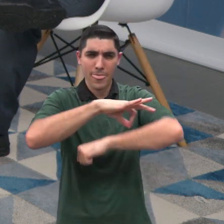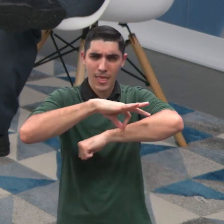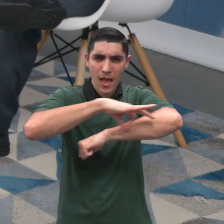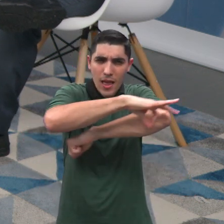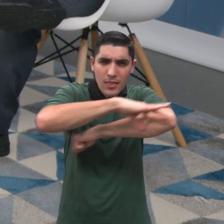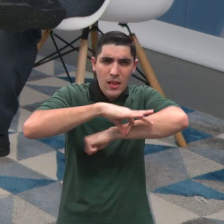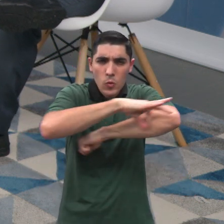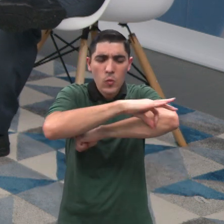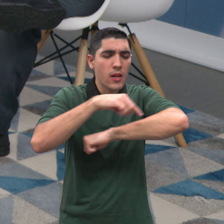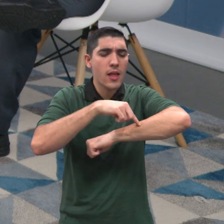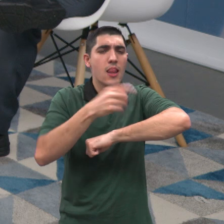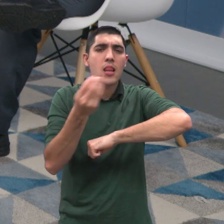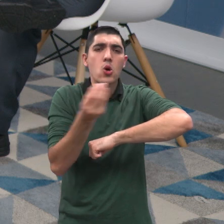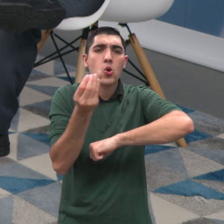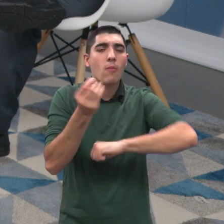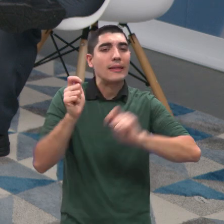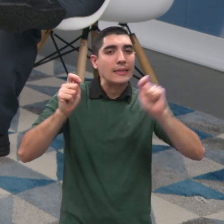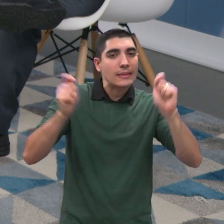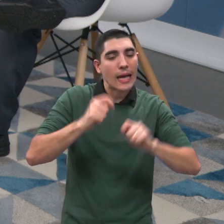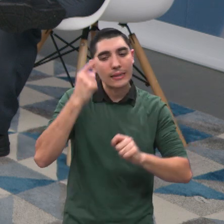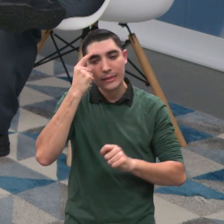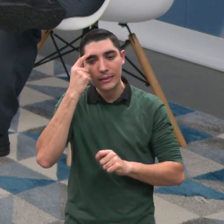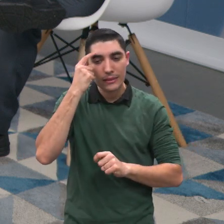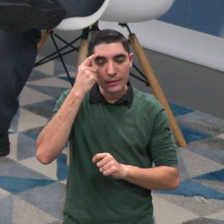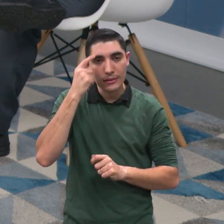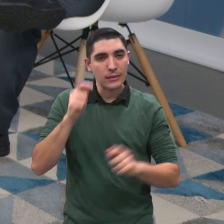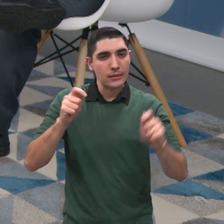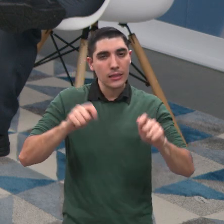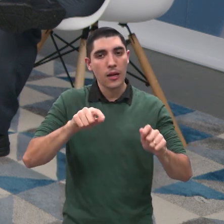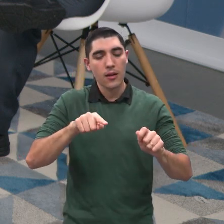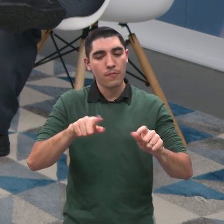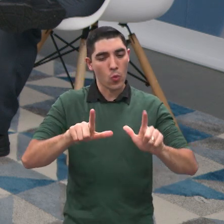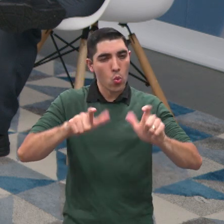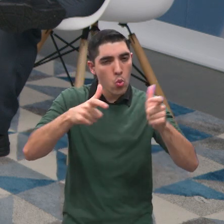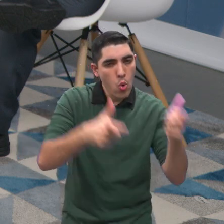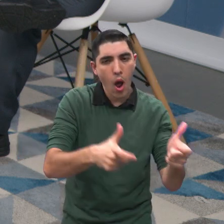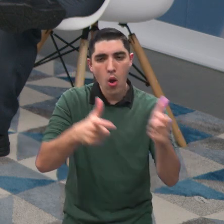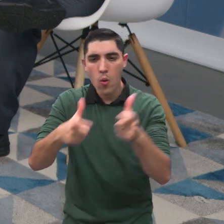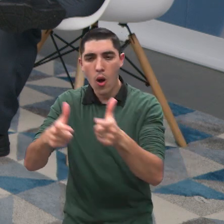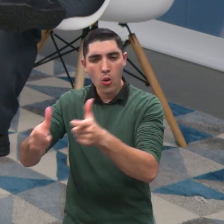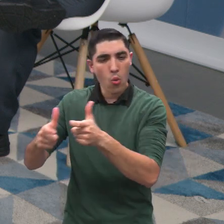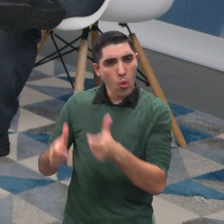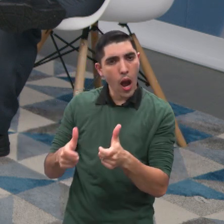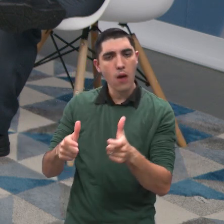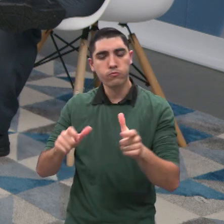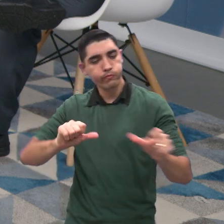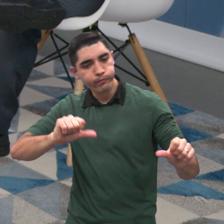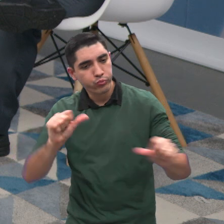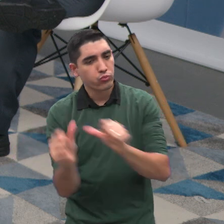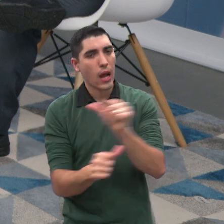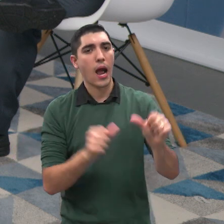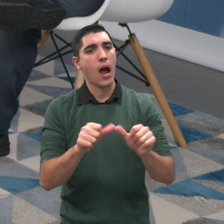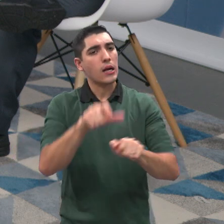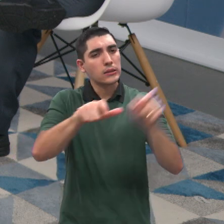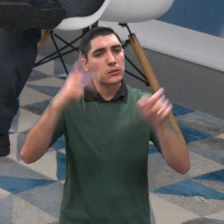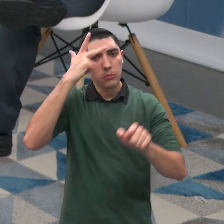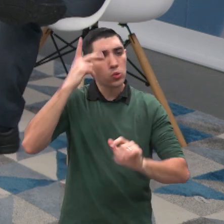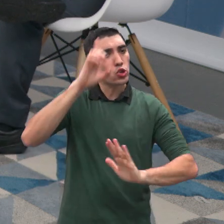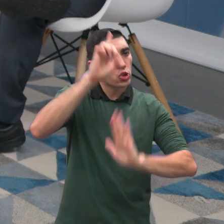pode, né, estimular essa diversidade dos espaços, o ir e vir das